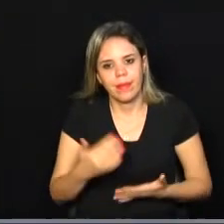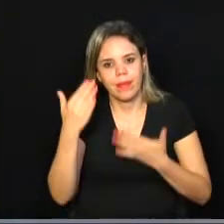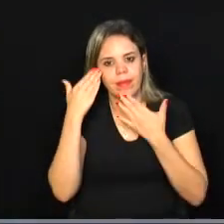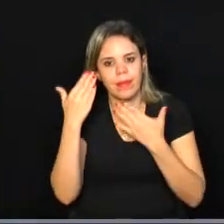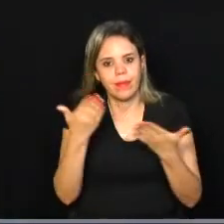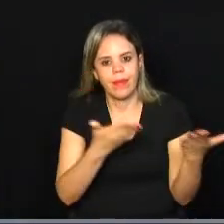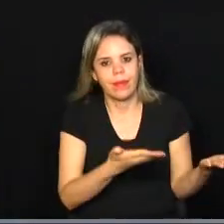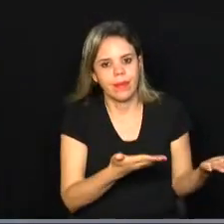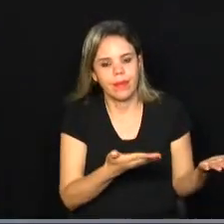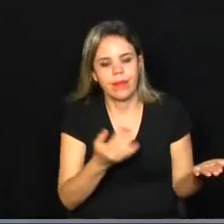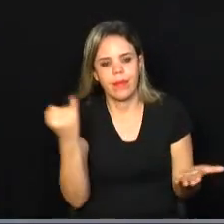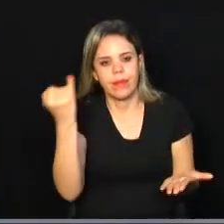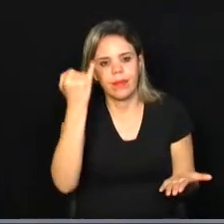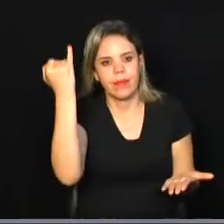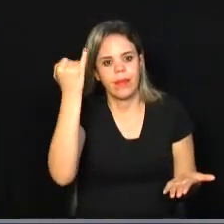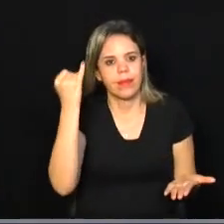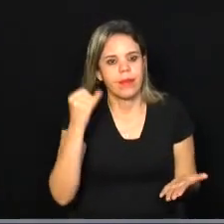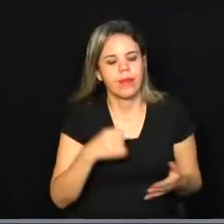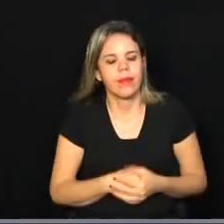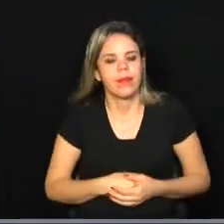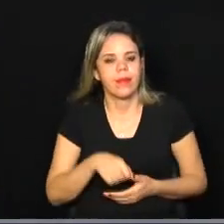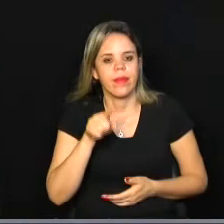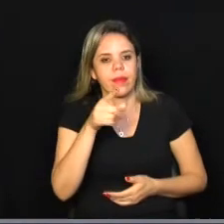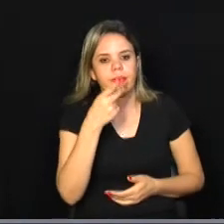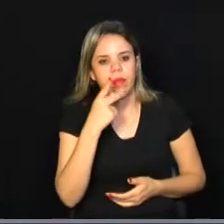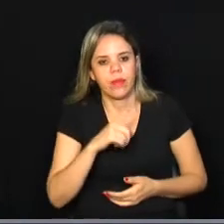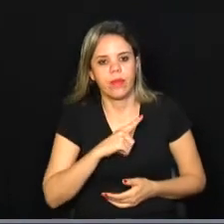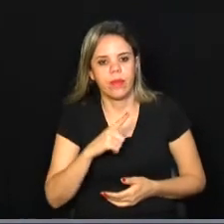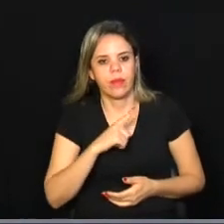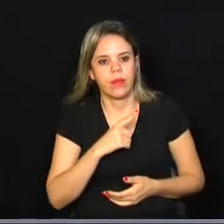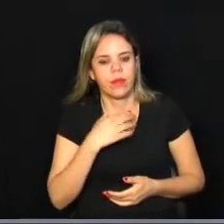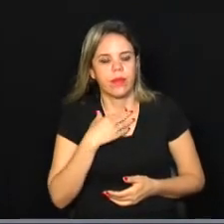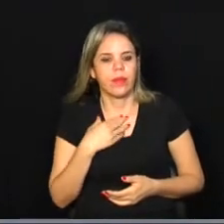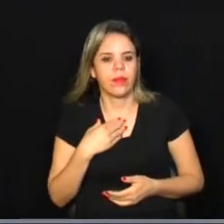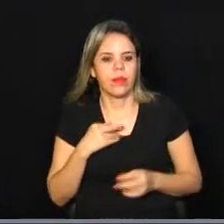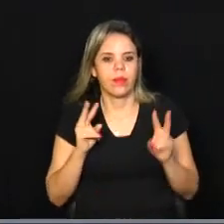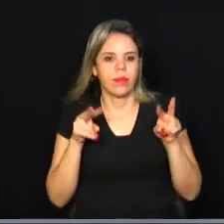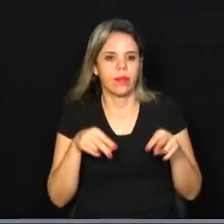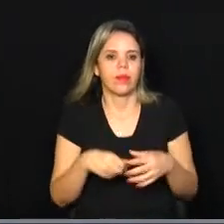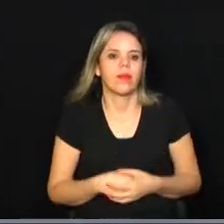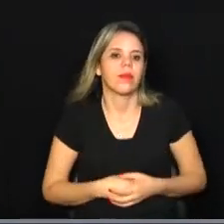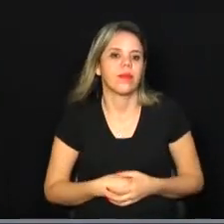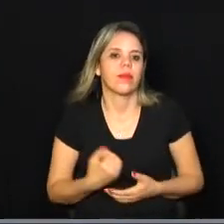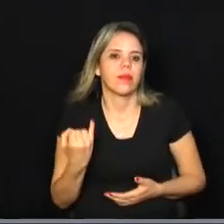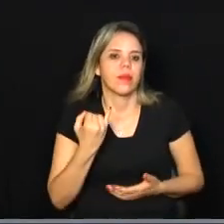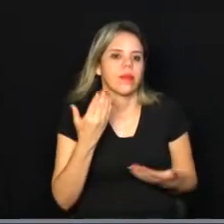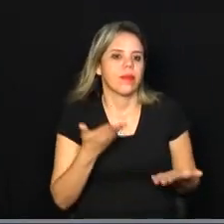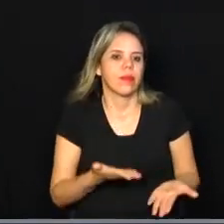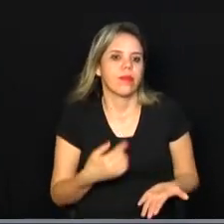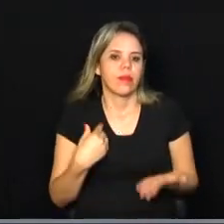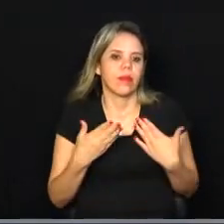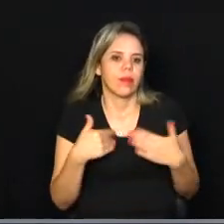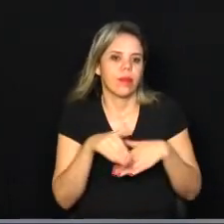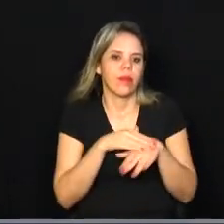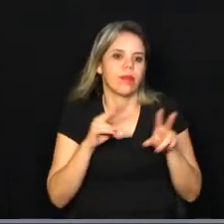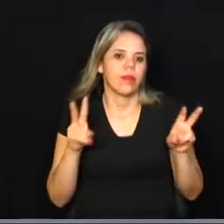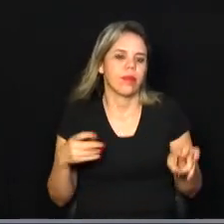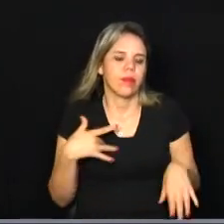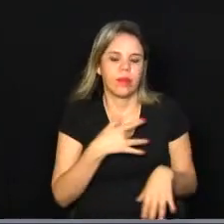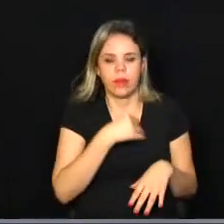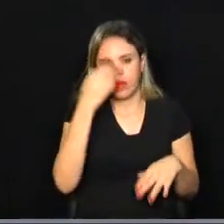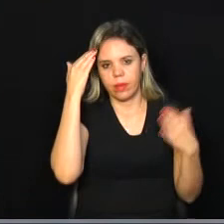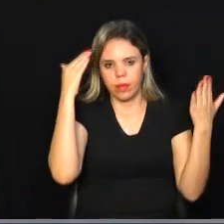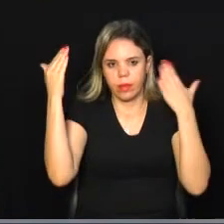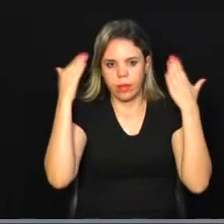agradeço, é super importante você ter esse olhar, né, da importância da gente falar a respeito da saúde